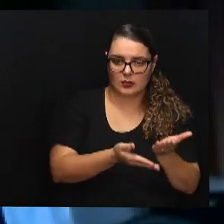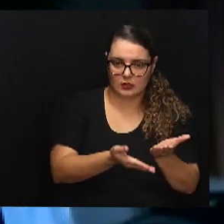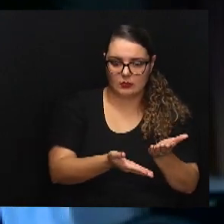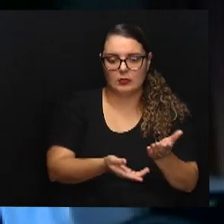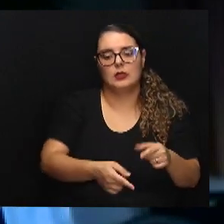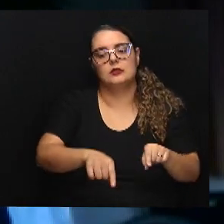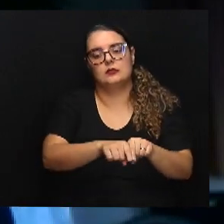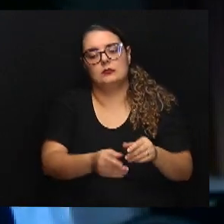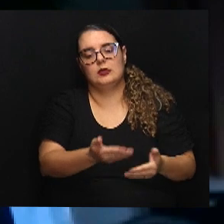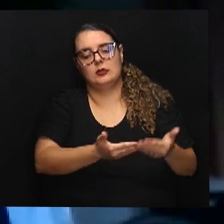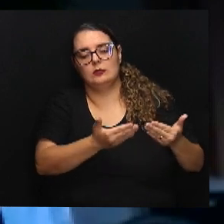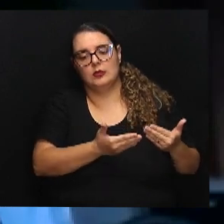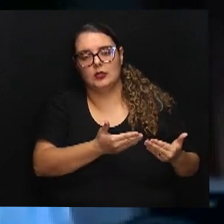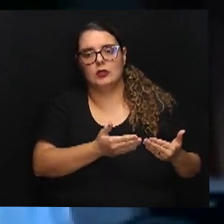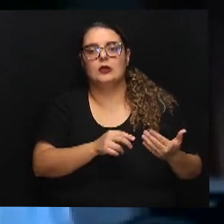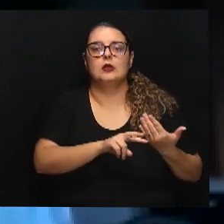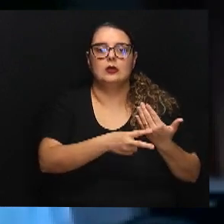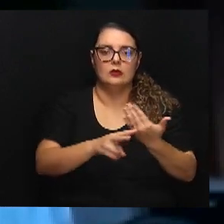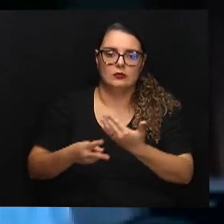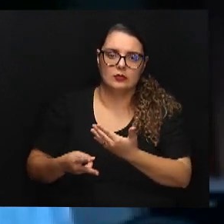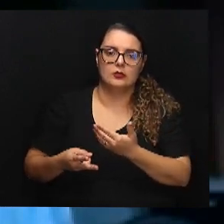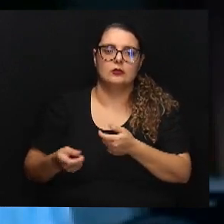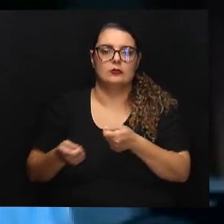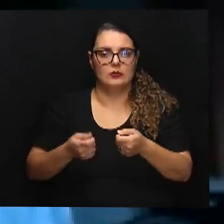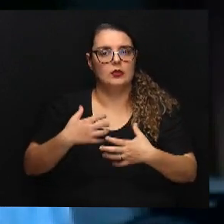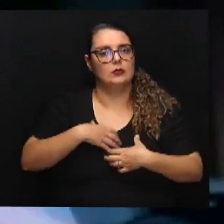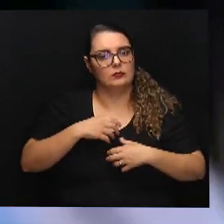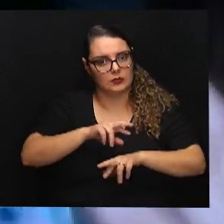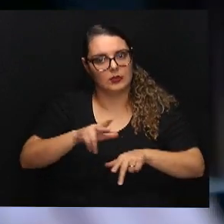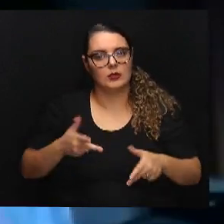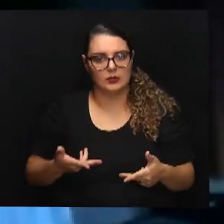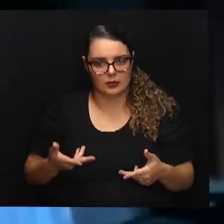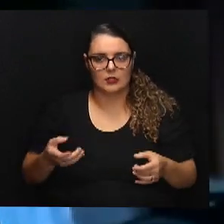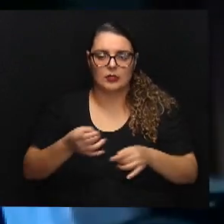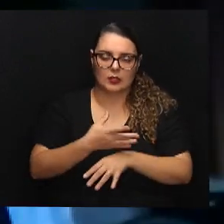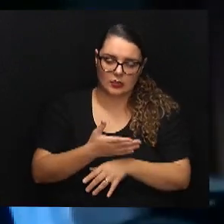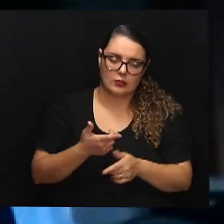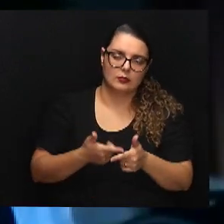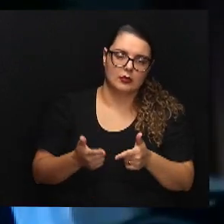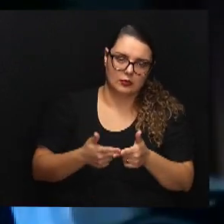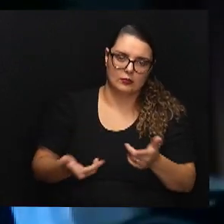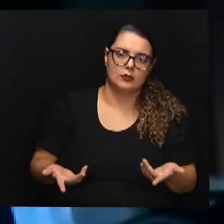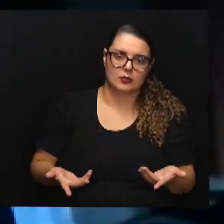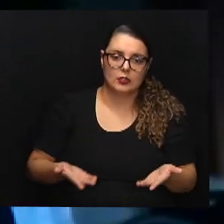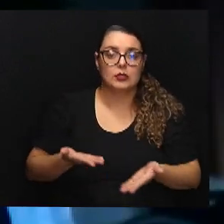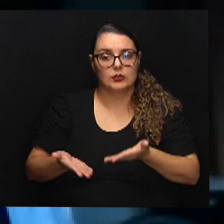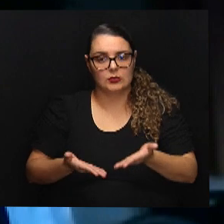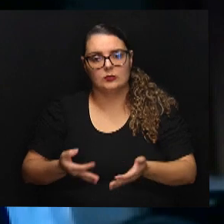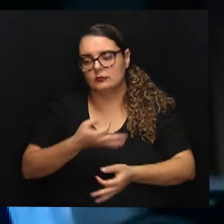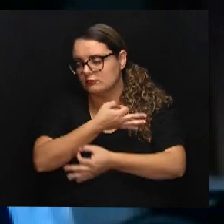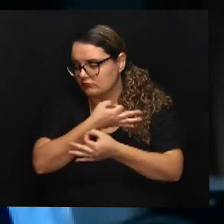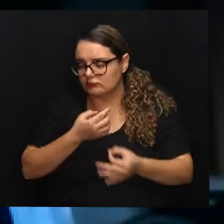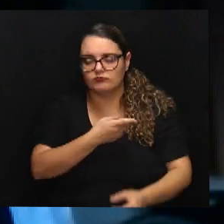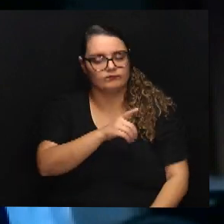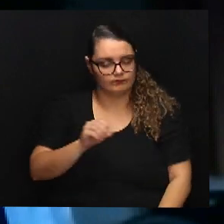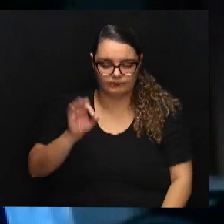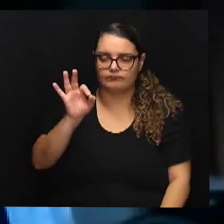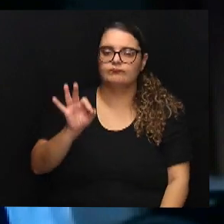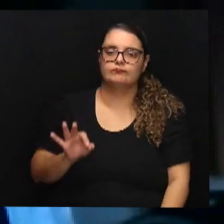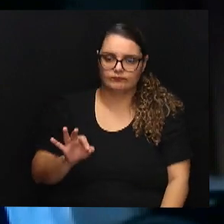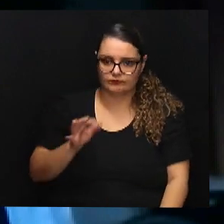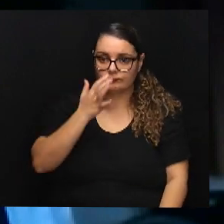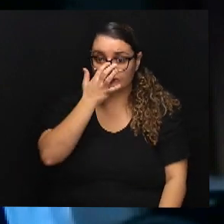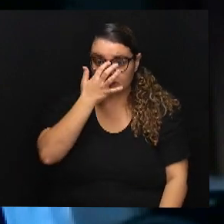fatores emocionais, e ir controlando as consequências para a gente, assim, conseguir ter um tratamento que realmente